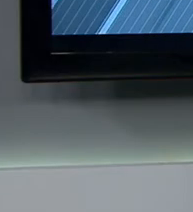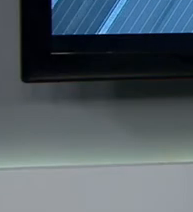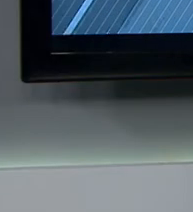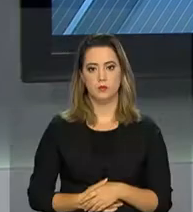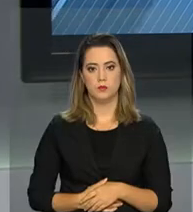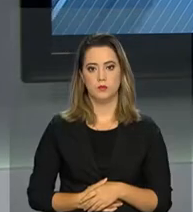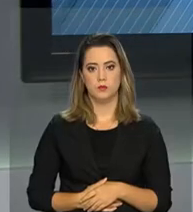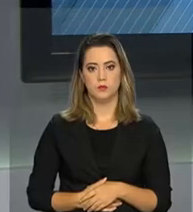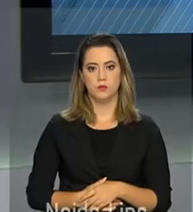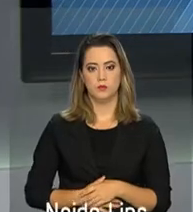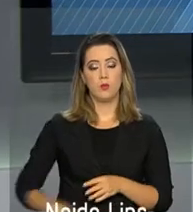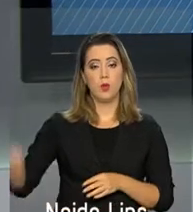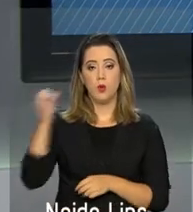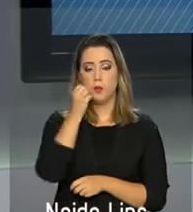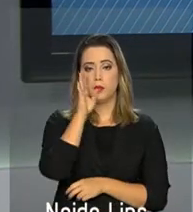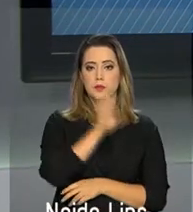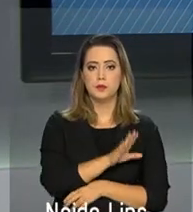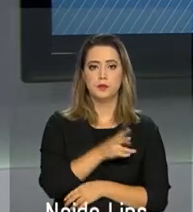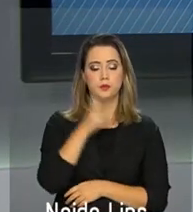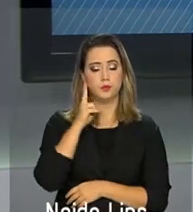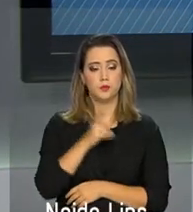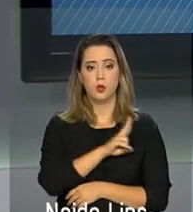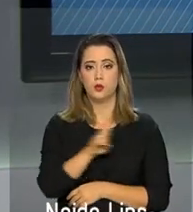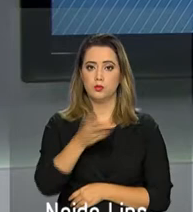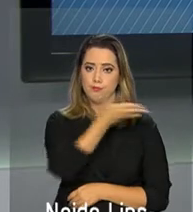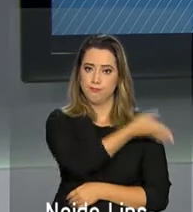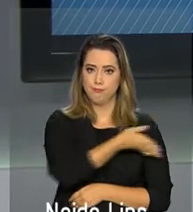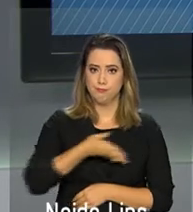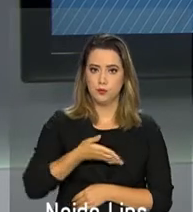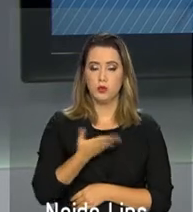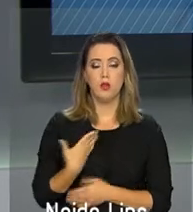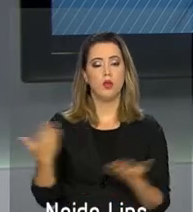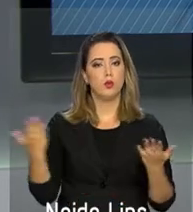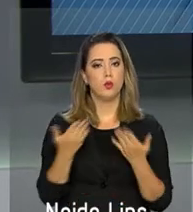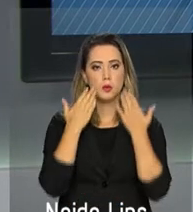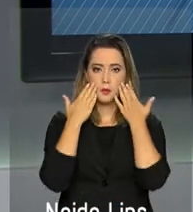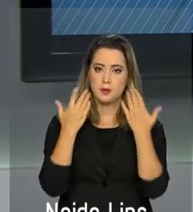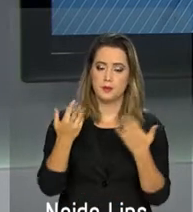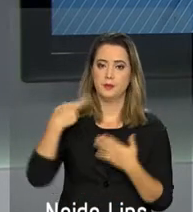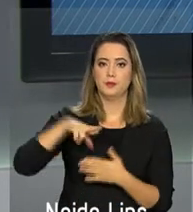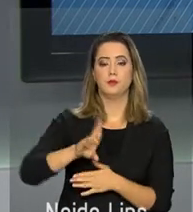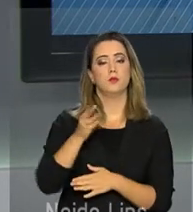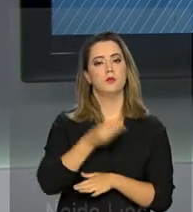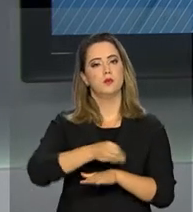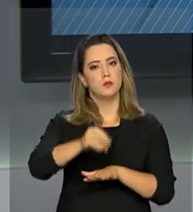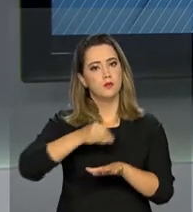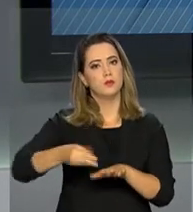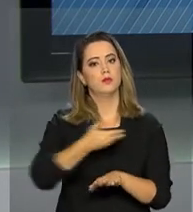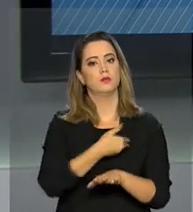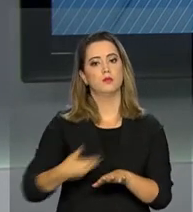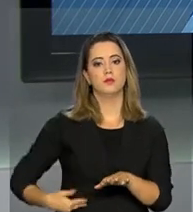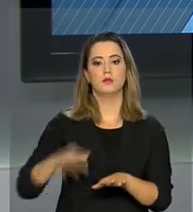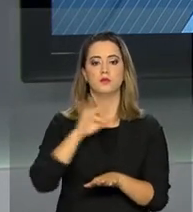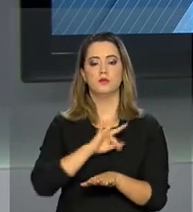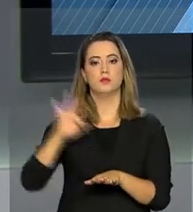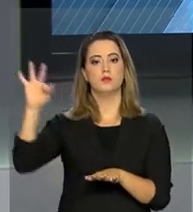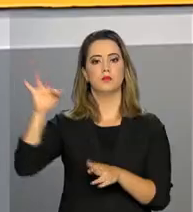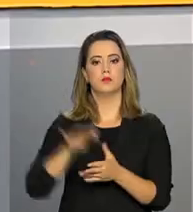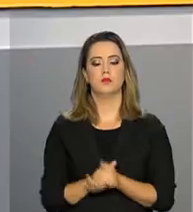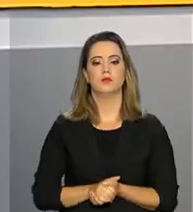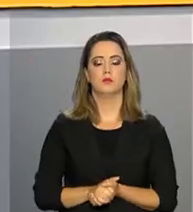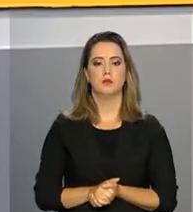olá boa tarde eu sou o roberto camargo começa agora mais uma edição do repórter nbr com as notícias do governo federal